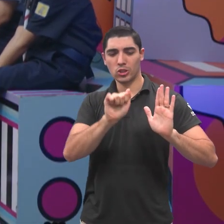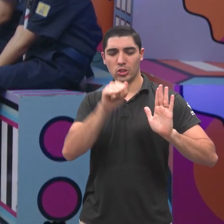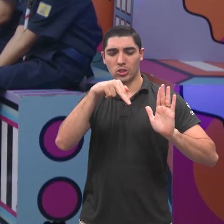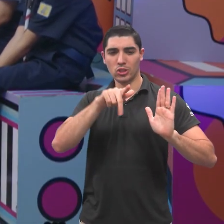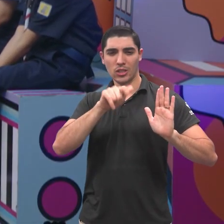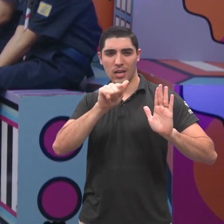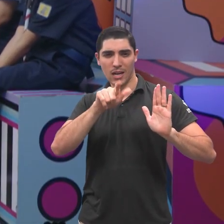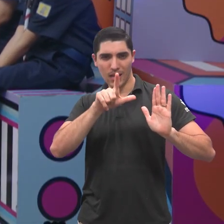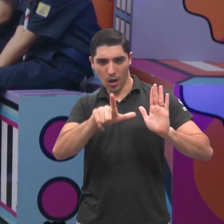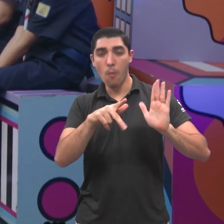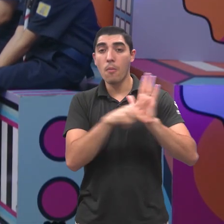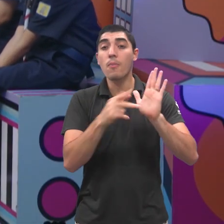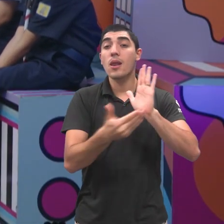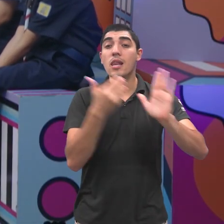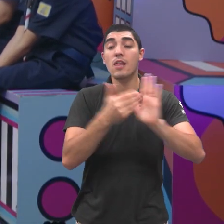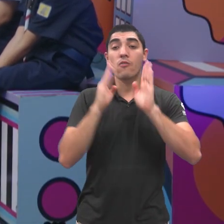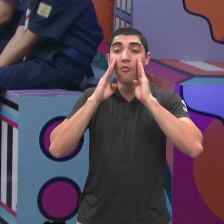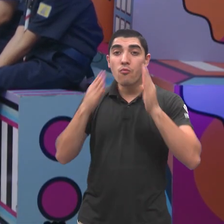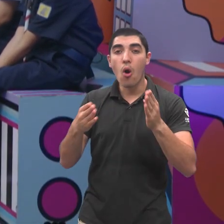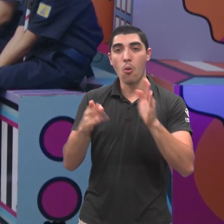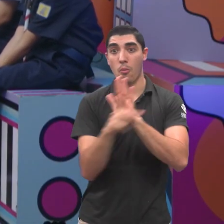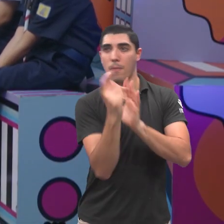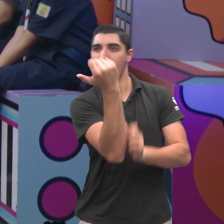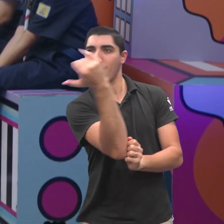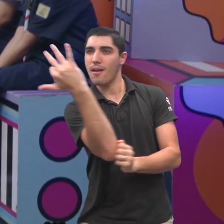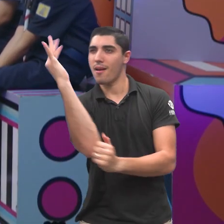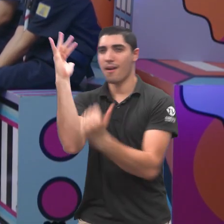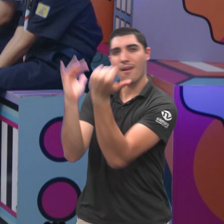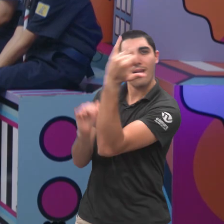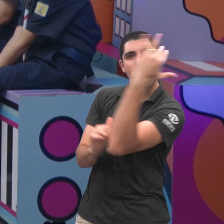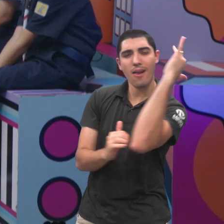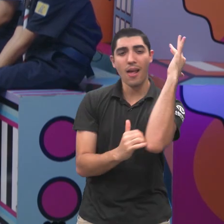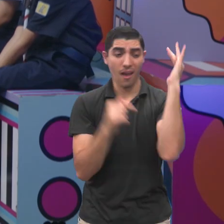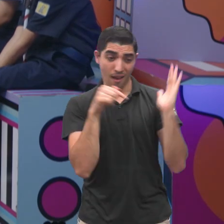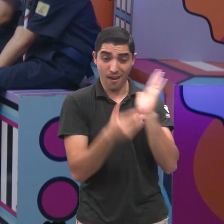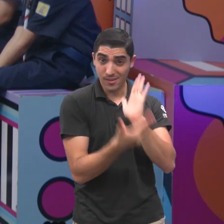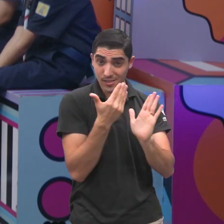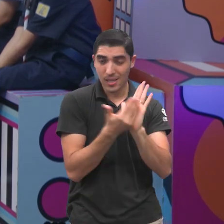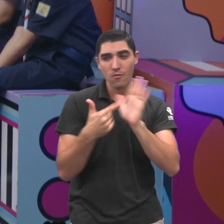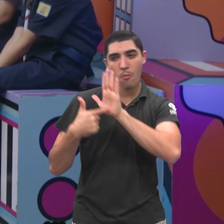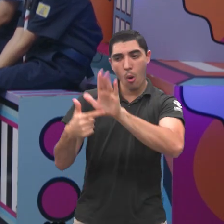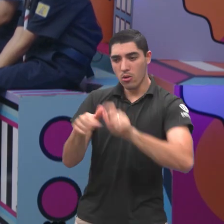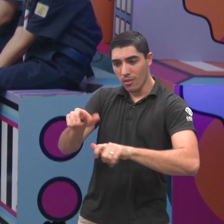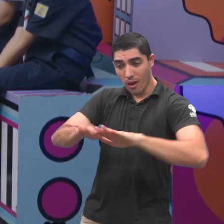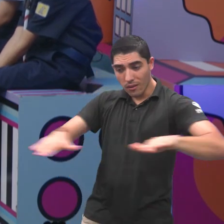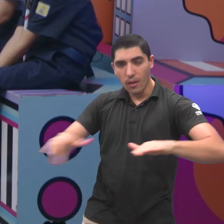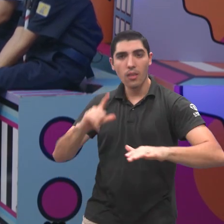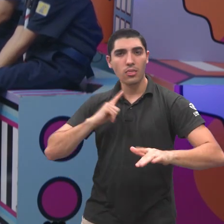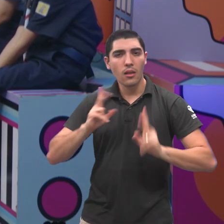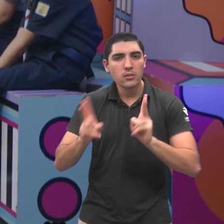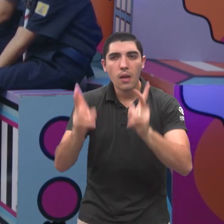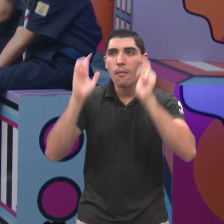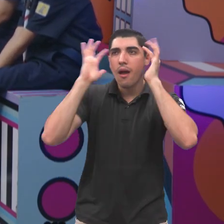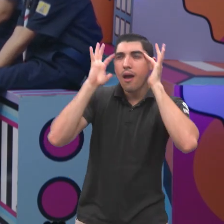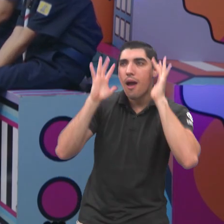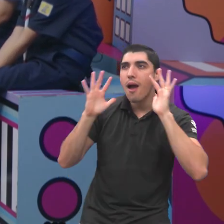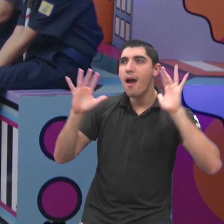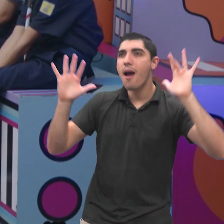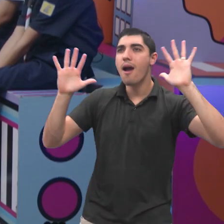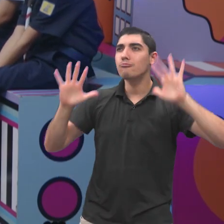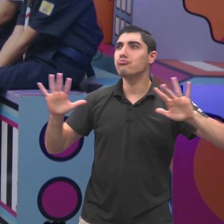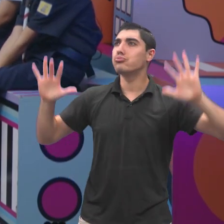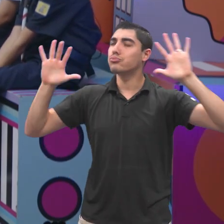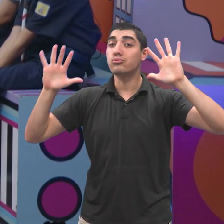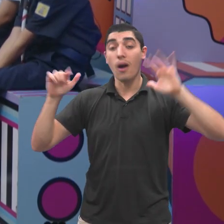Como a criança nessa faixa etária está no mundo da fantasia, no imaginário, então todas as atividades